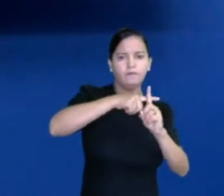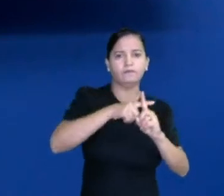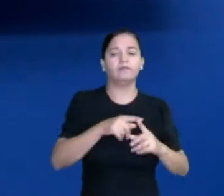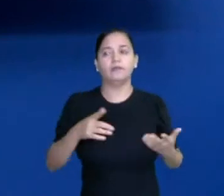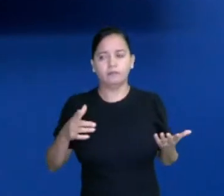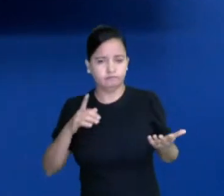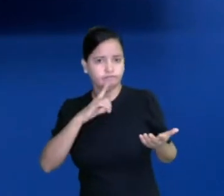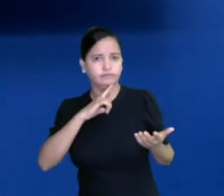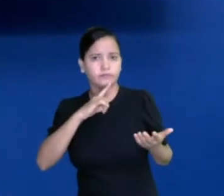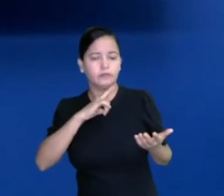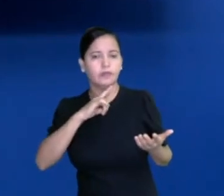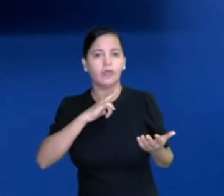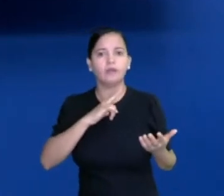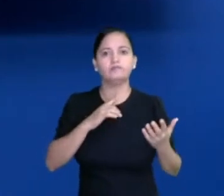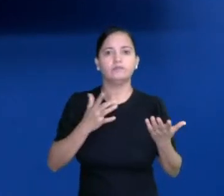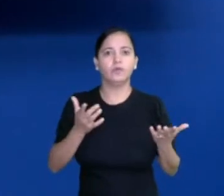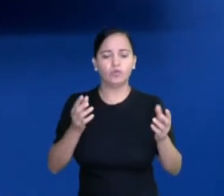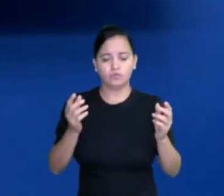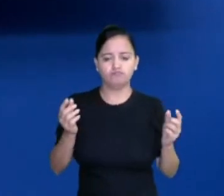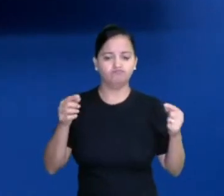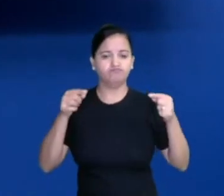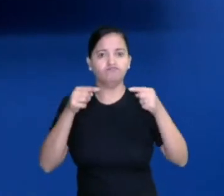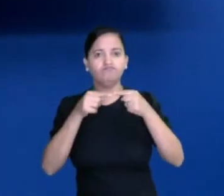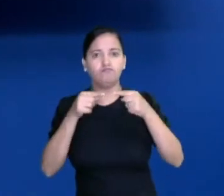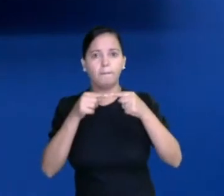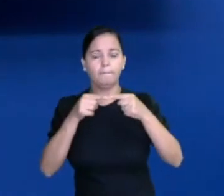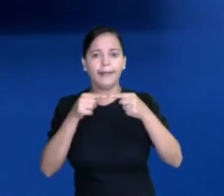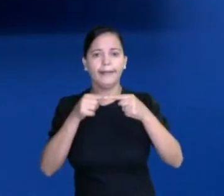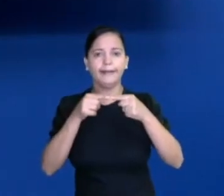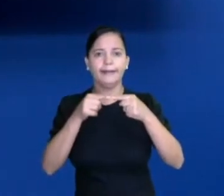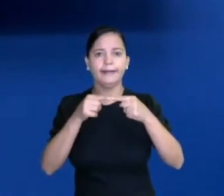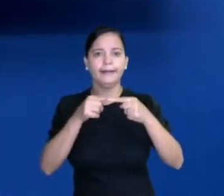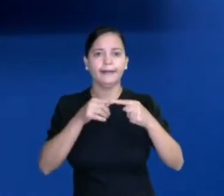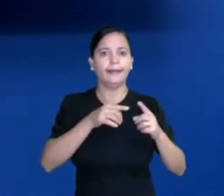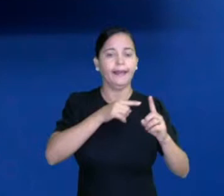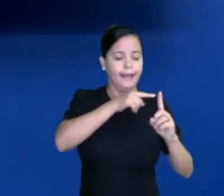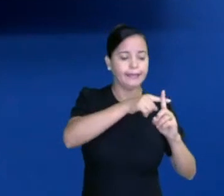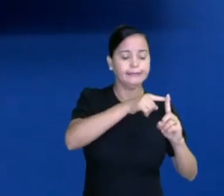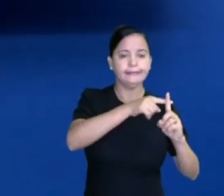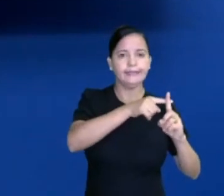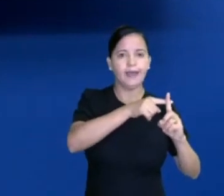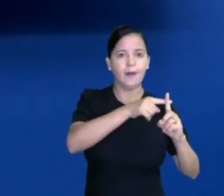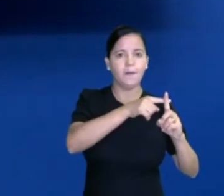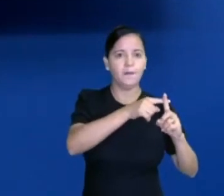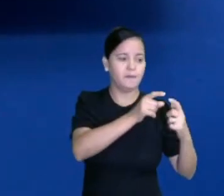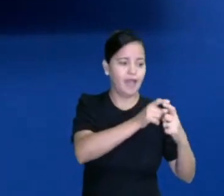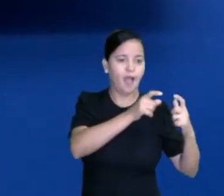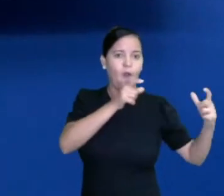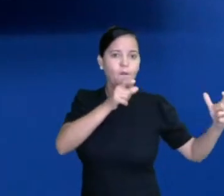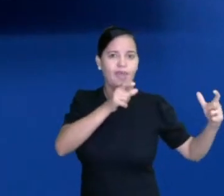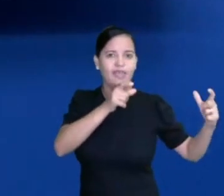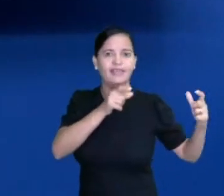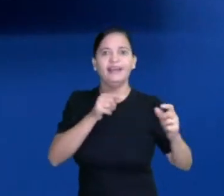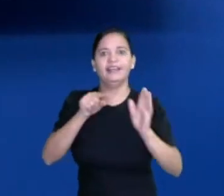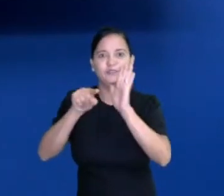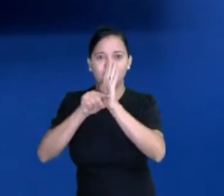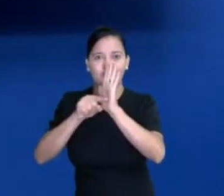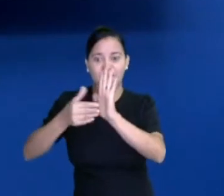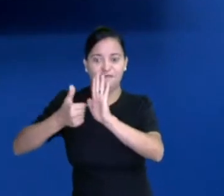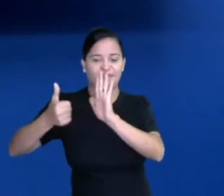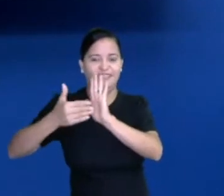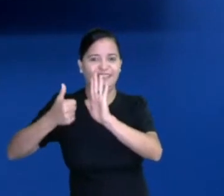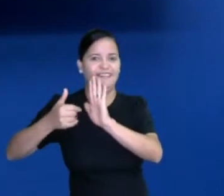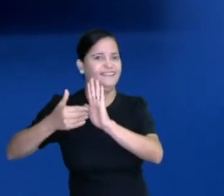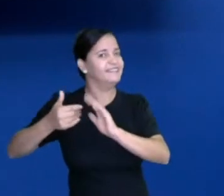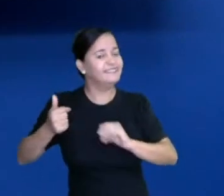são inversas, elas trabalham em conjunto. O que a adição constrói, a subtração vem e desconstrói. Se